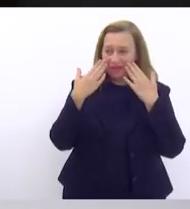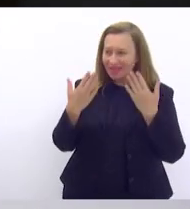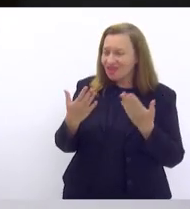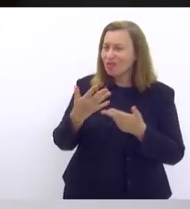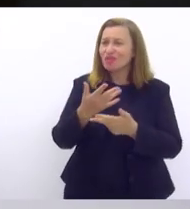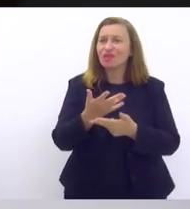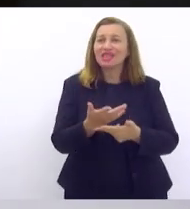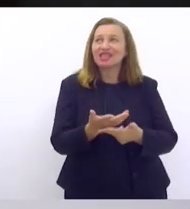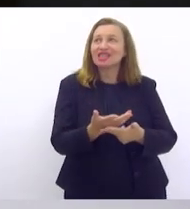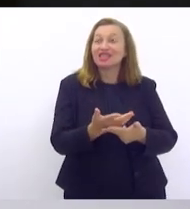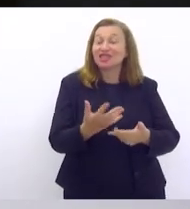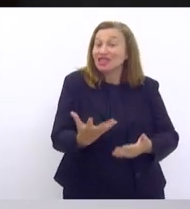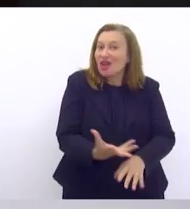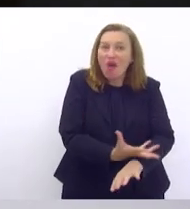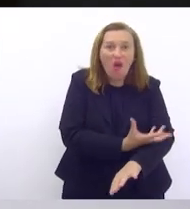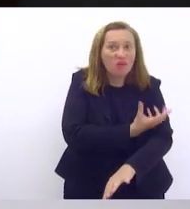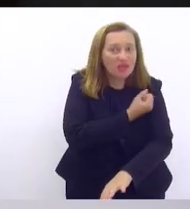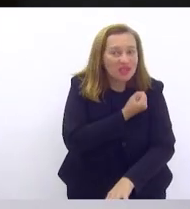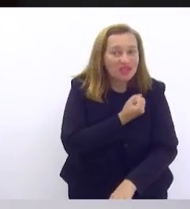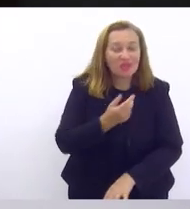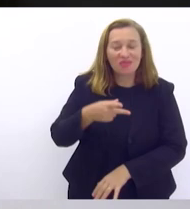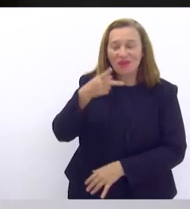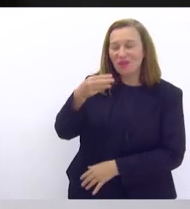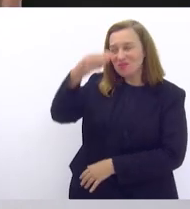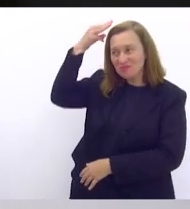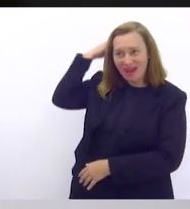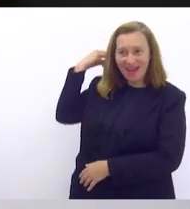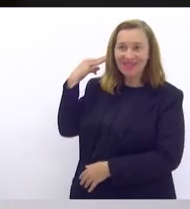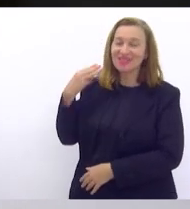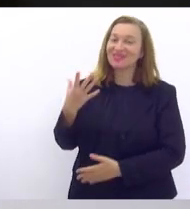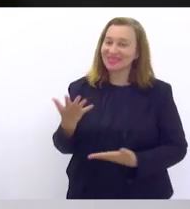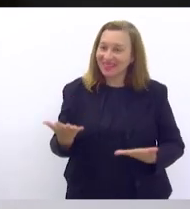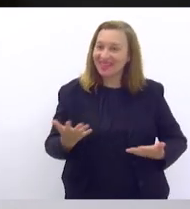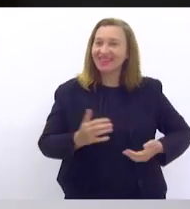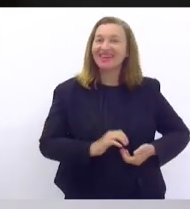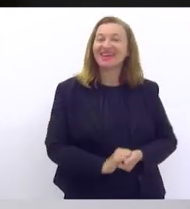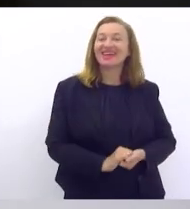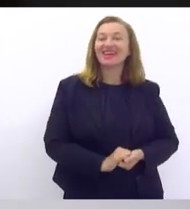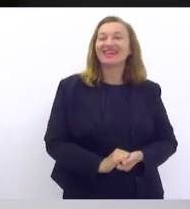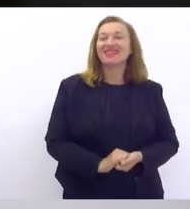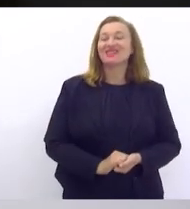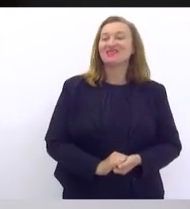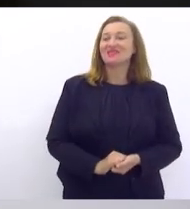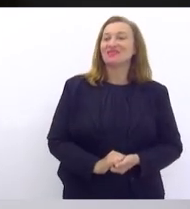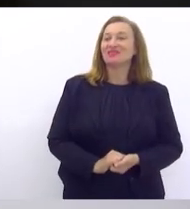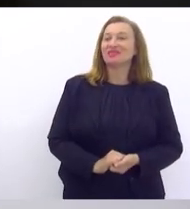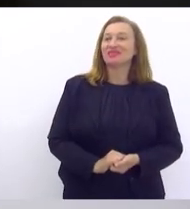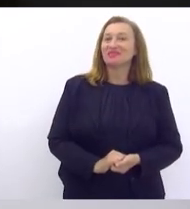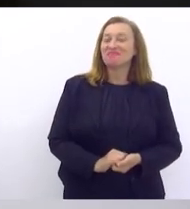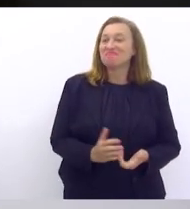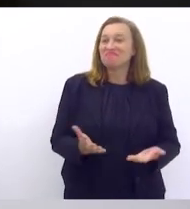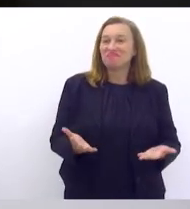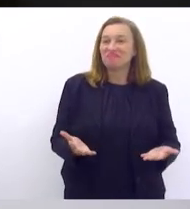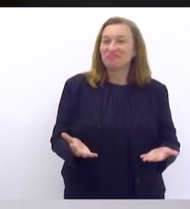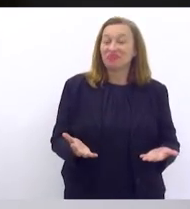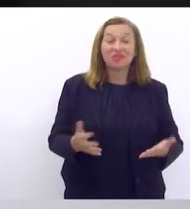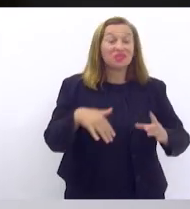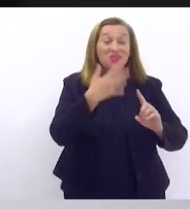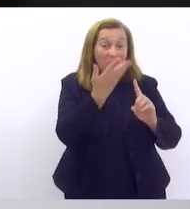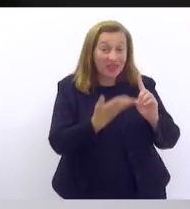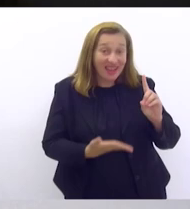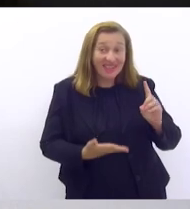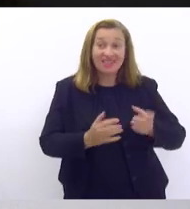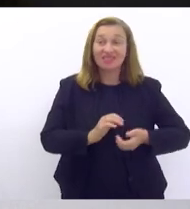de emoções, como disse o Márcio, não foram emoções, né? É isso. Foi de